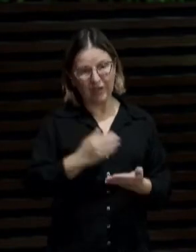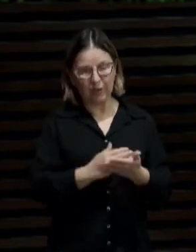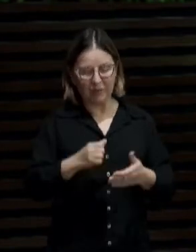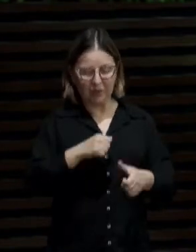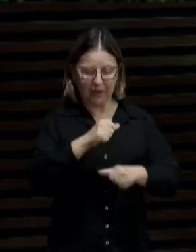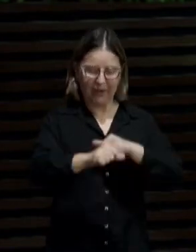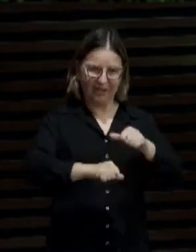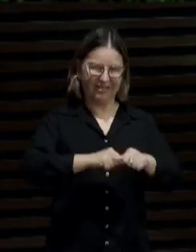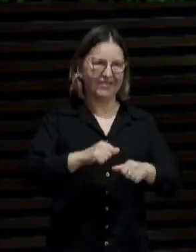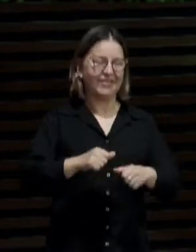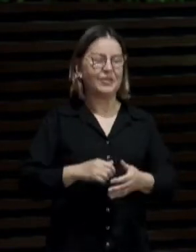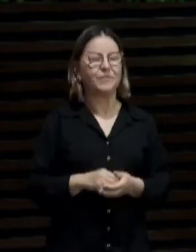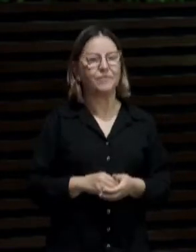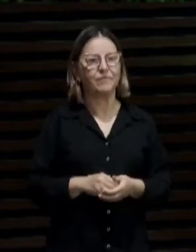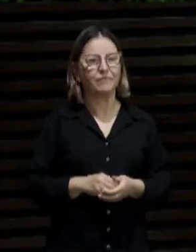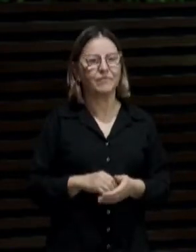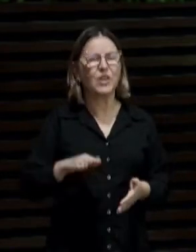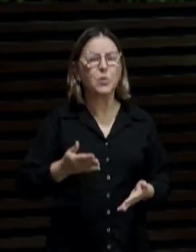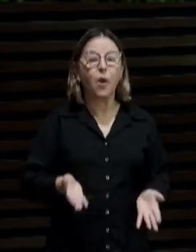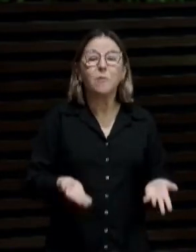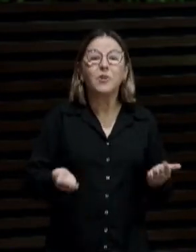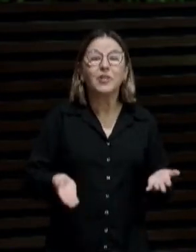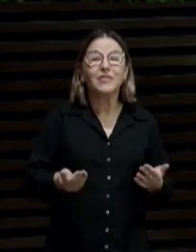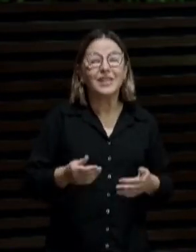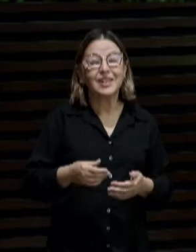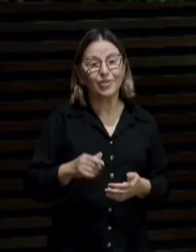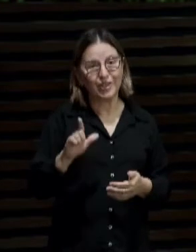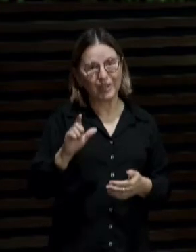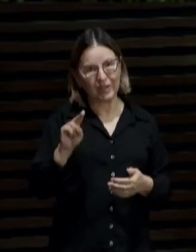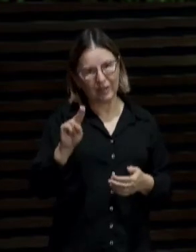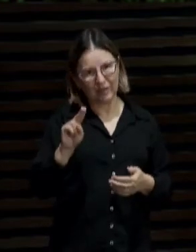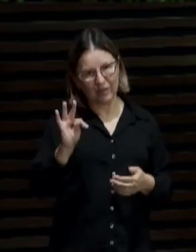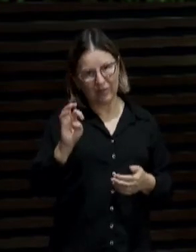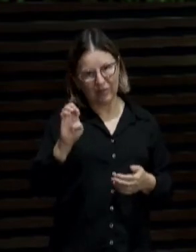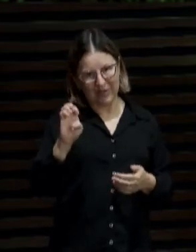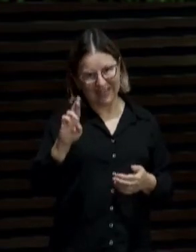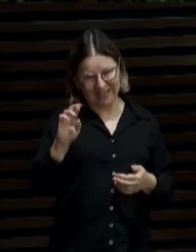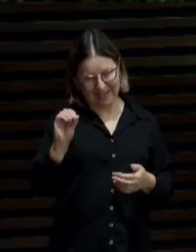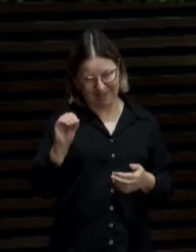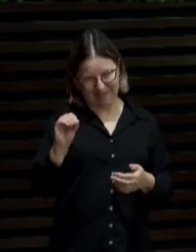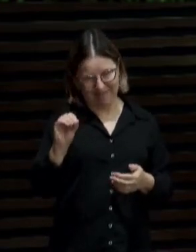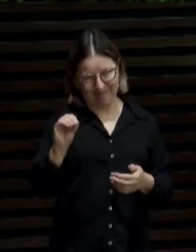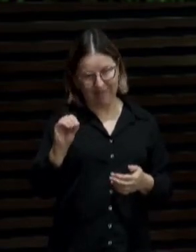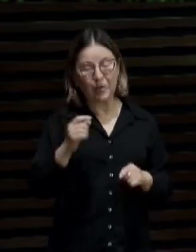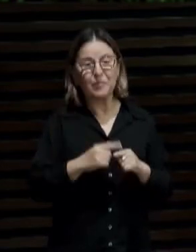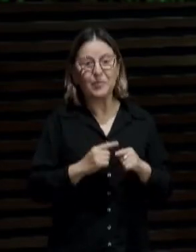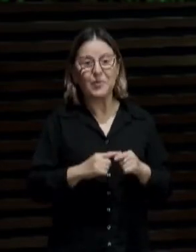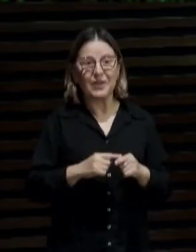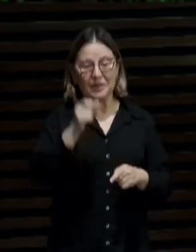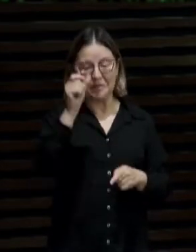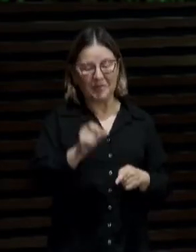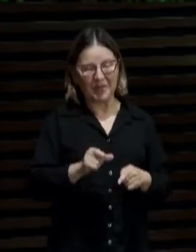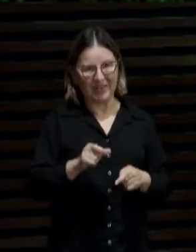E qual que era a motivação de Lutero para isso? O justo viverá por fé. Ele foi